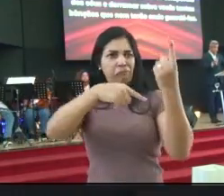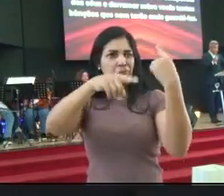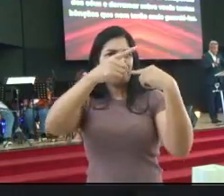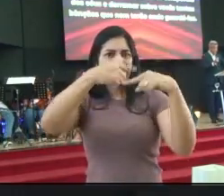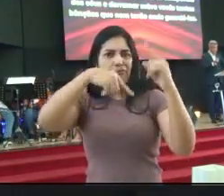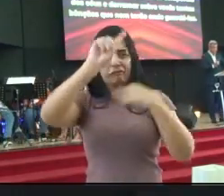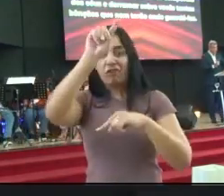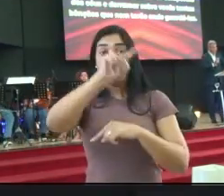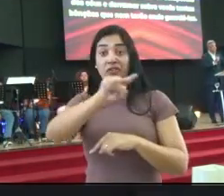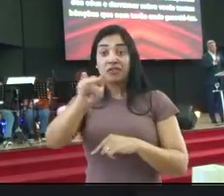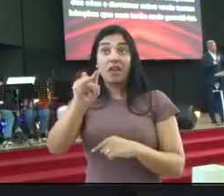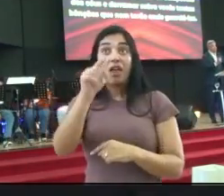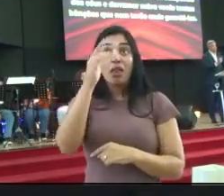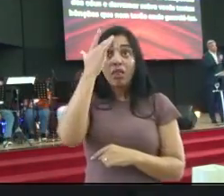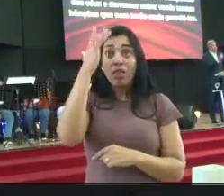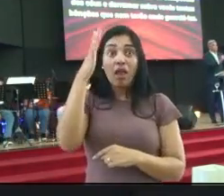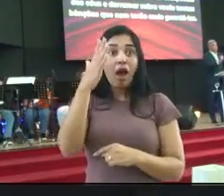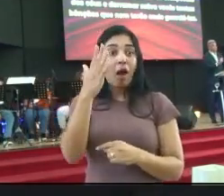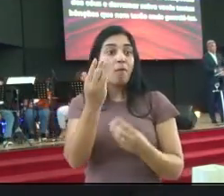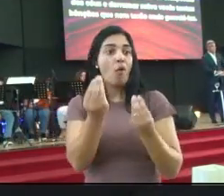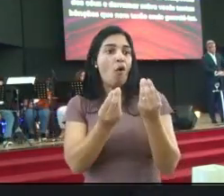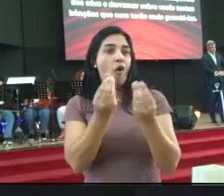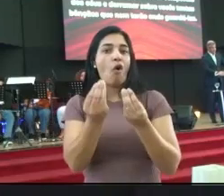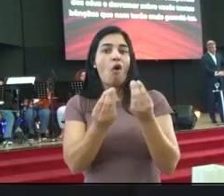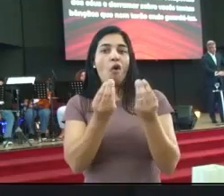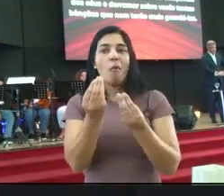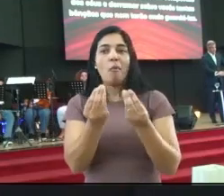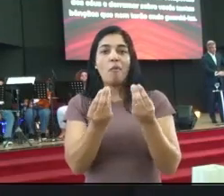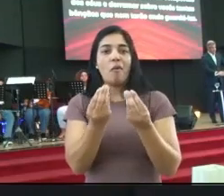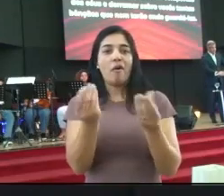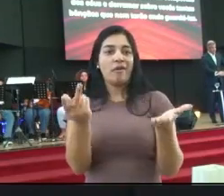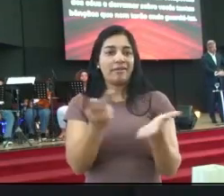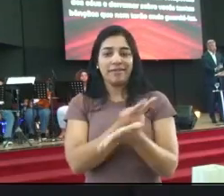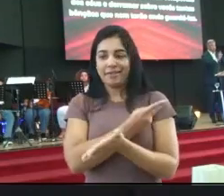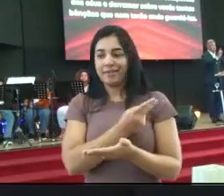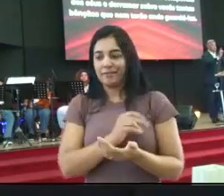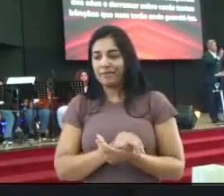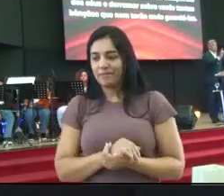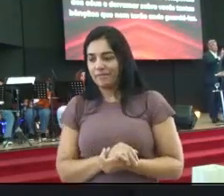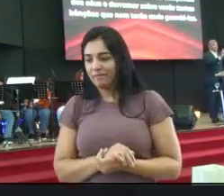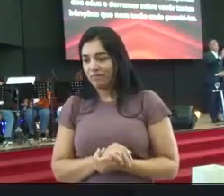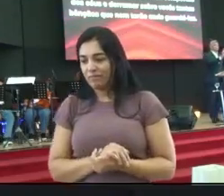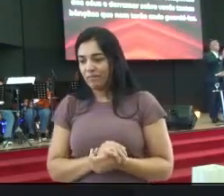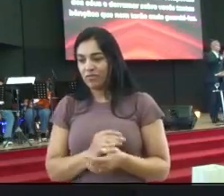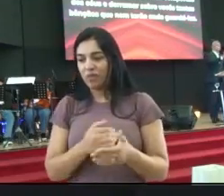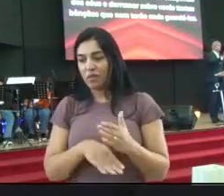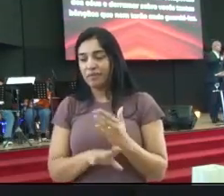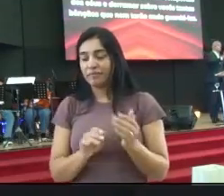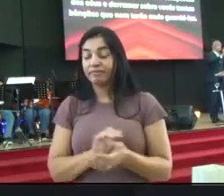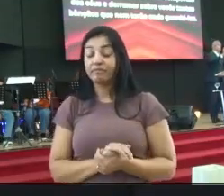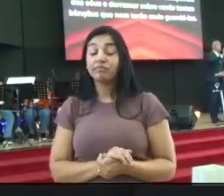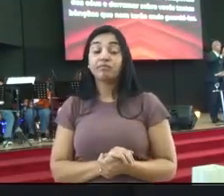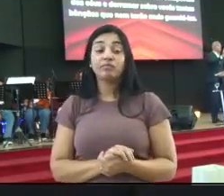bênçãos que nem terão onde guardá-las. A única